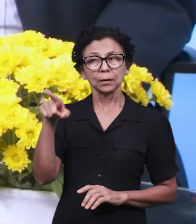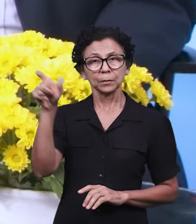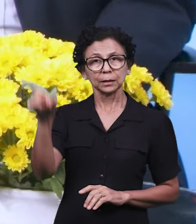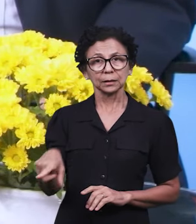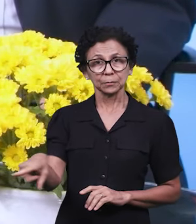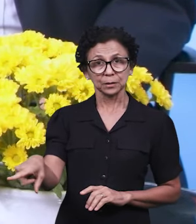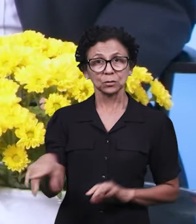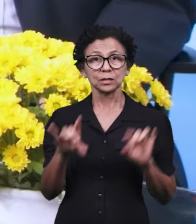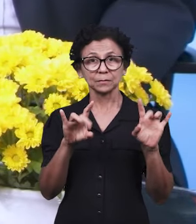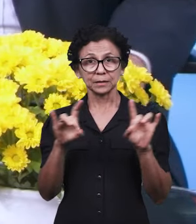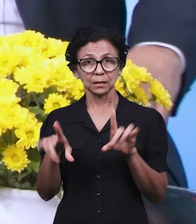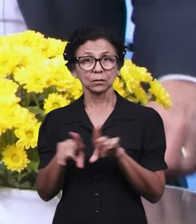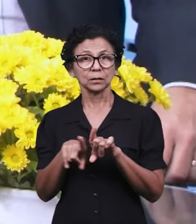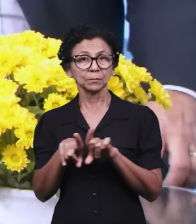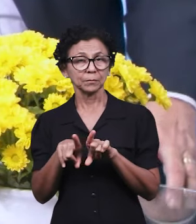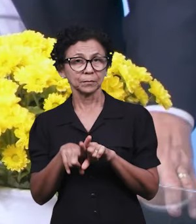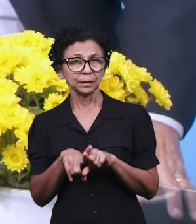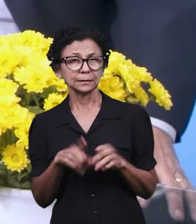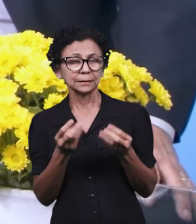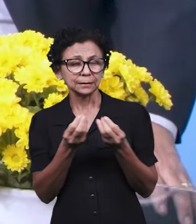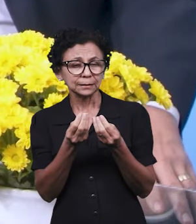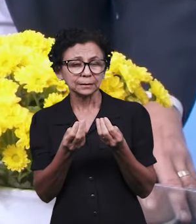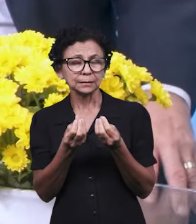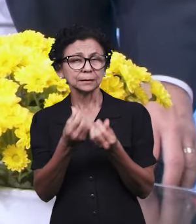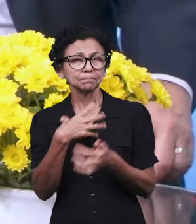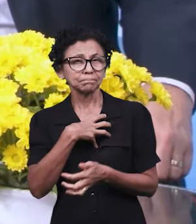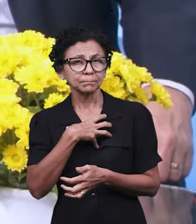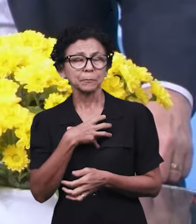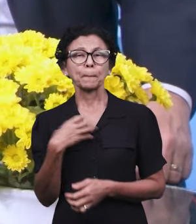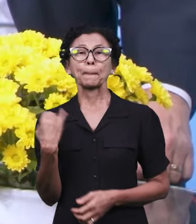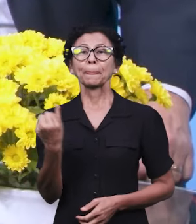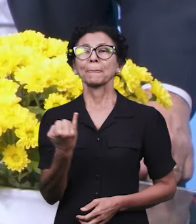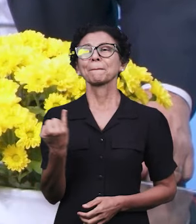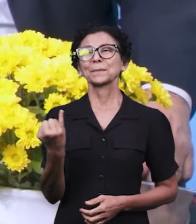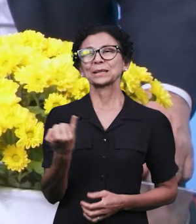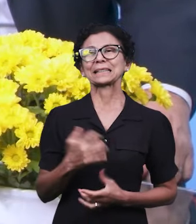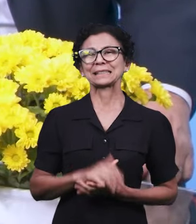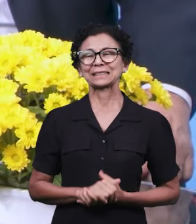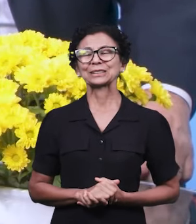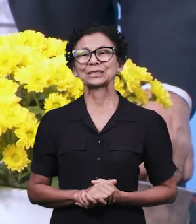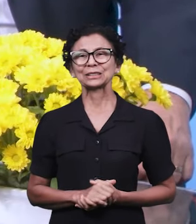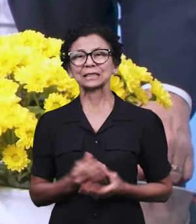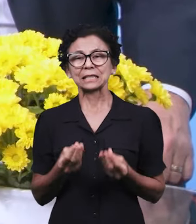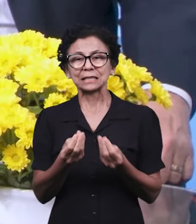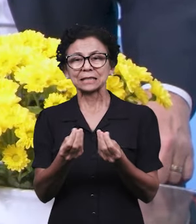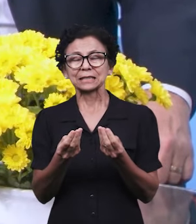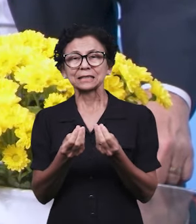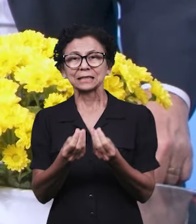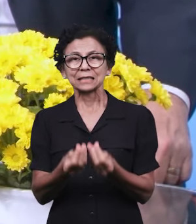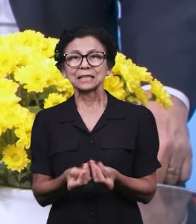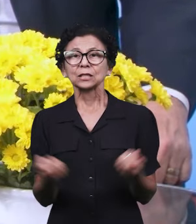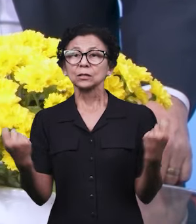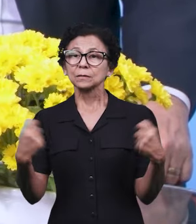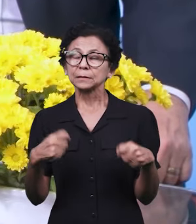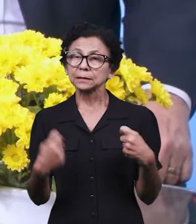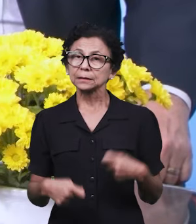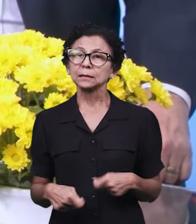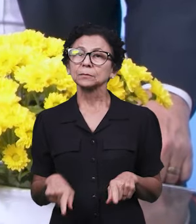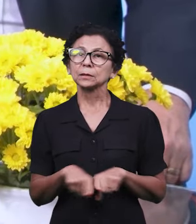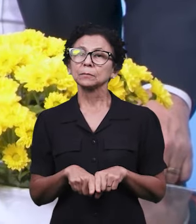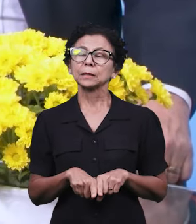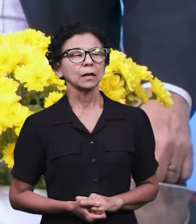Então eles têm essa sensibilidade. Isso é muito importante. Essa sensibilidade é o que nós precisamos nos nossos trabalhos de evangelização.